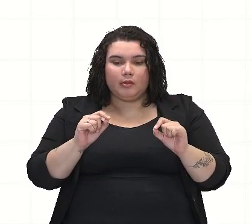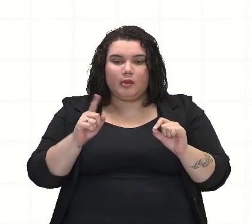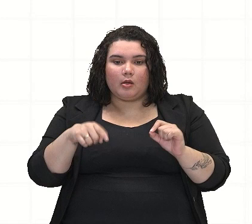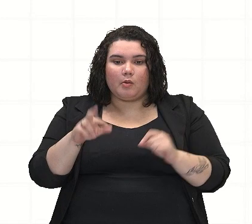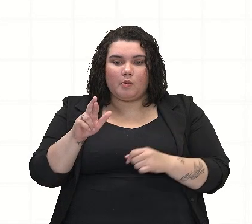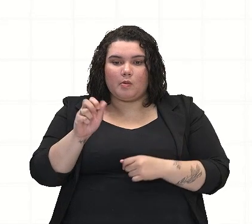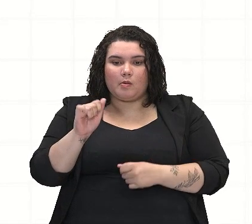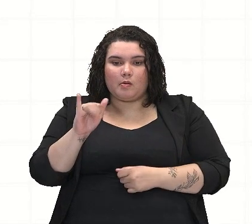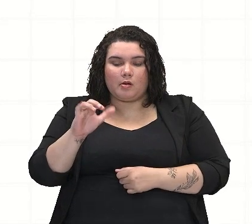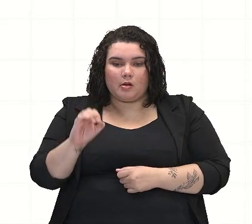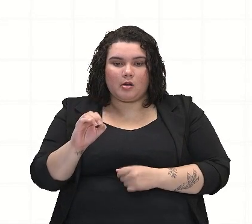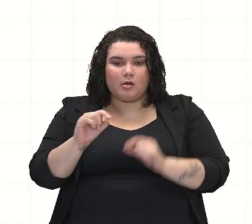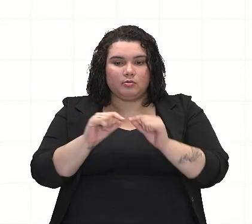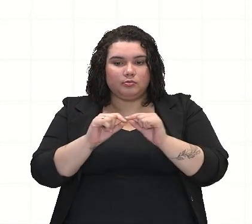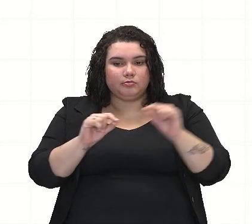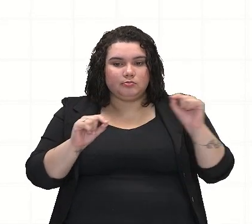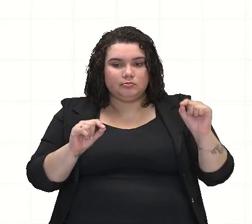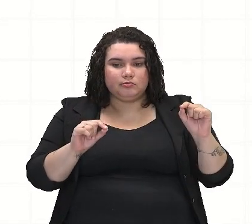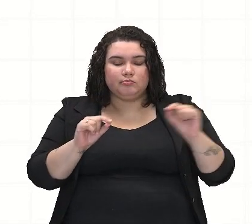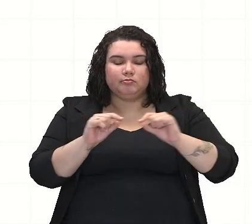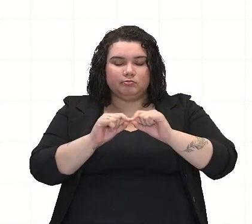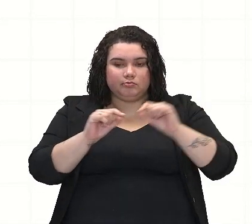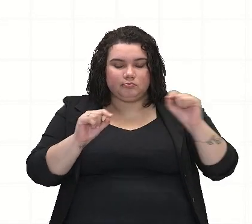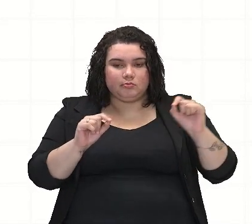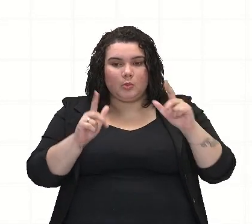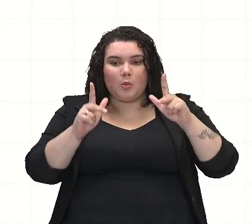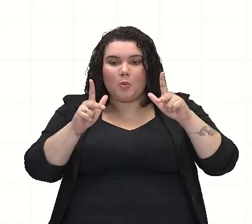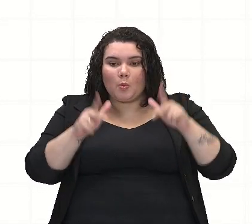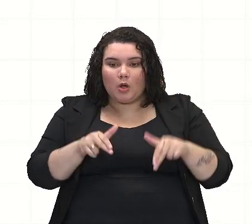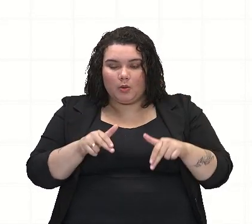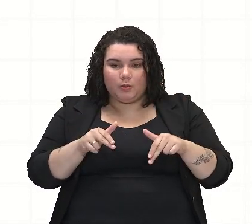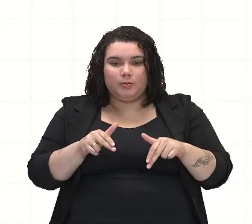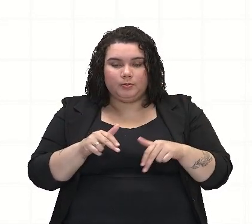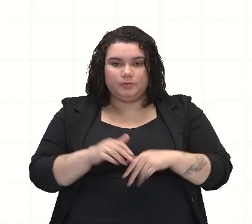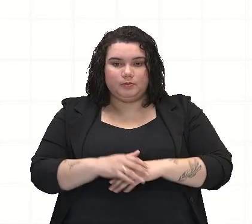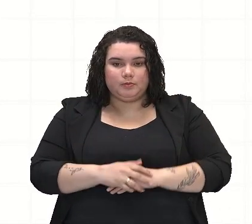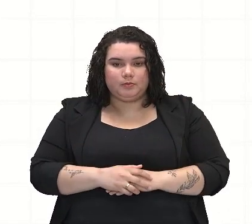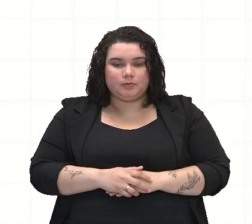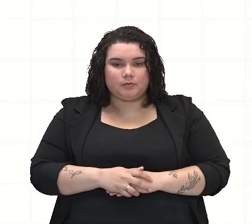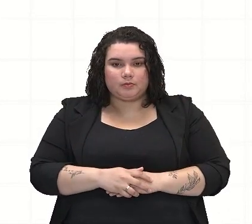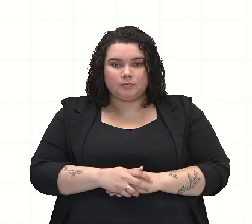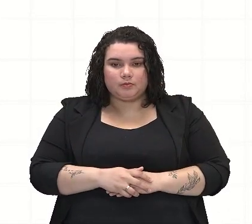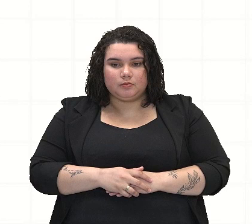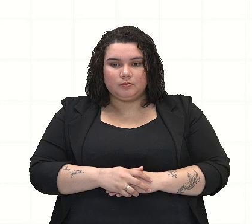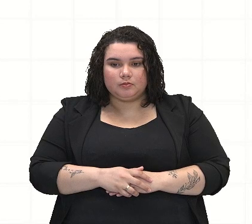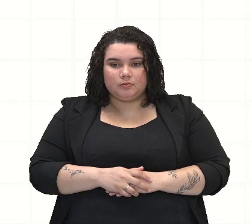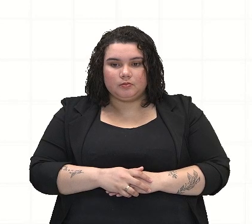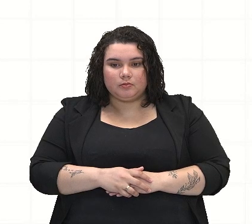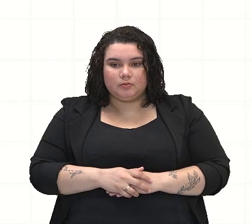raio, ó, a mesma distância daqui até aqui e daqui até aqui.